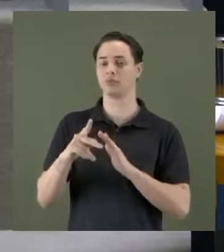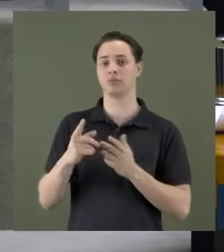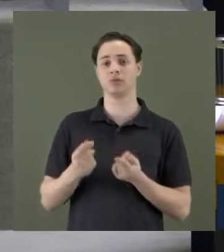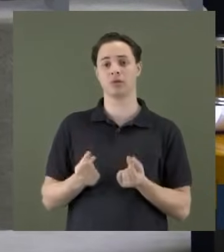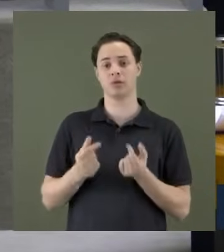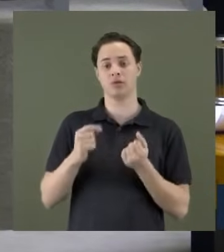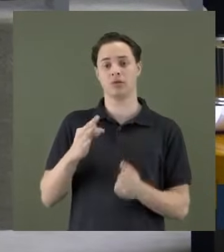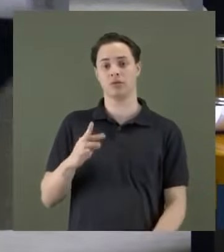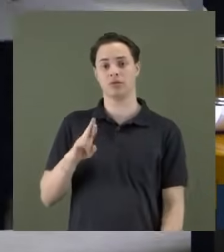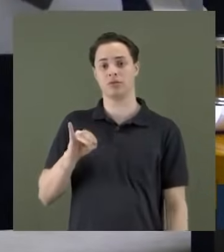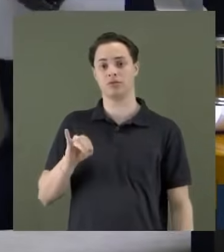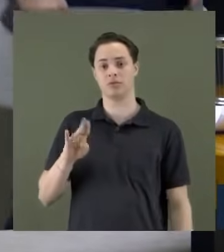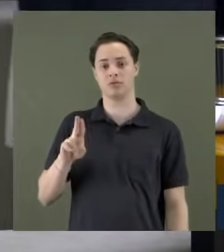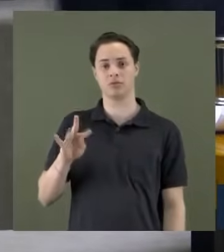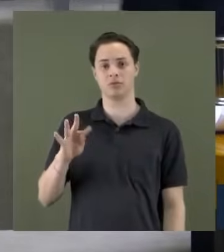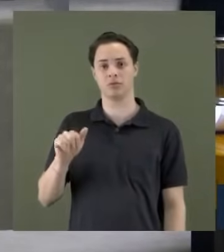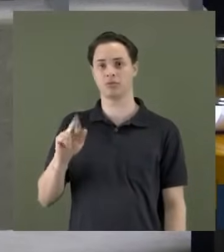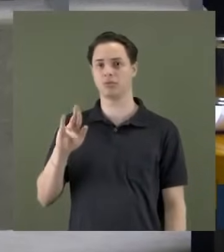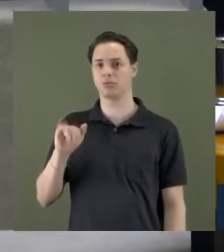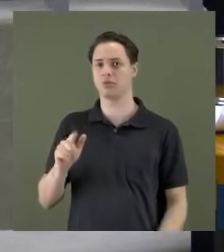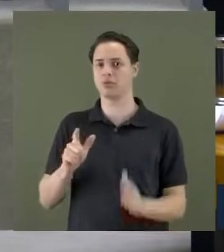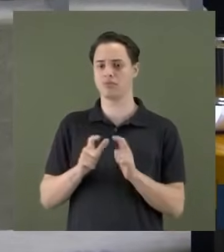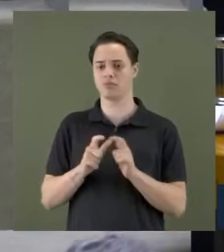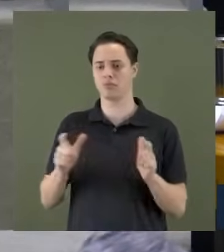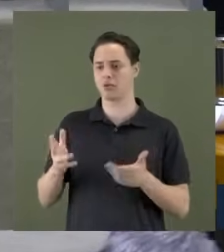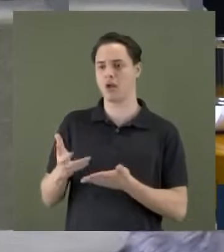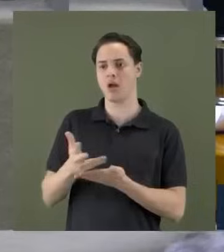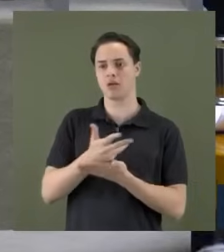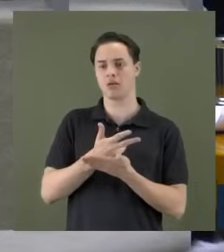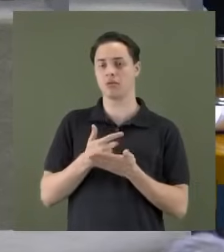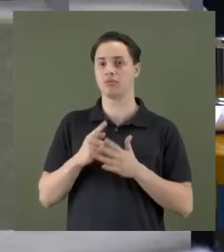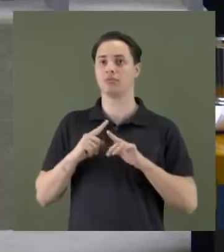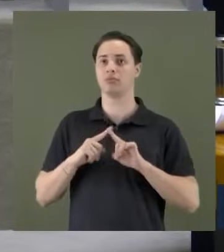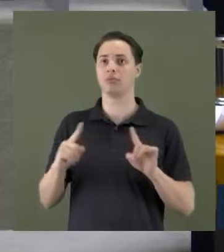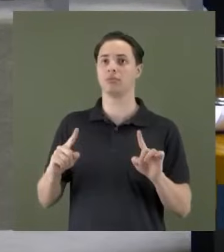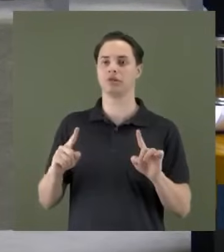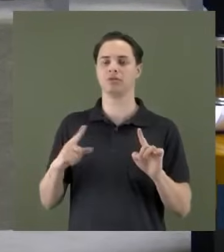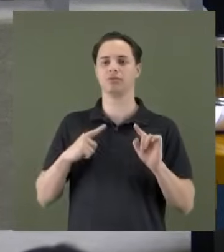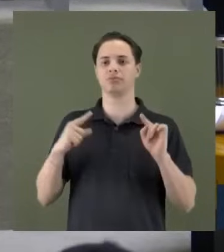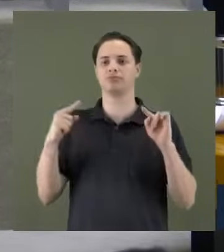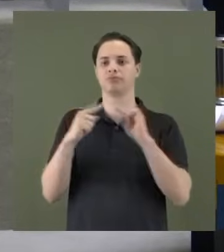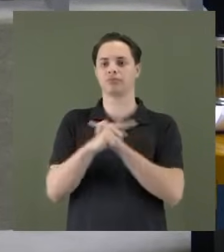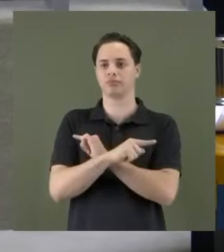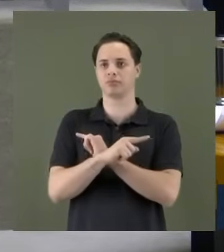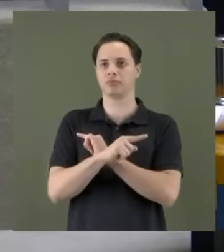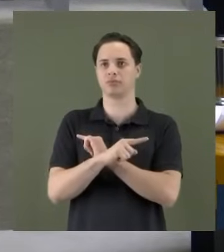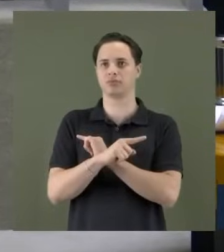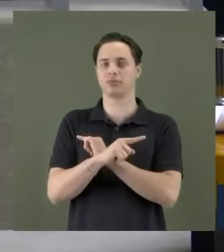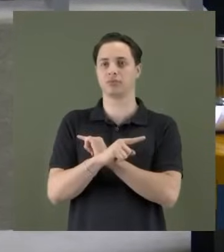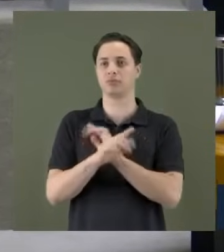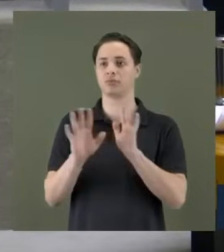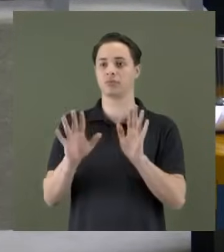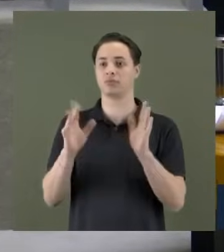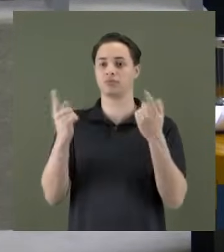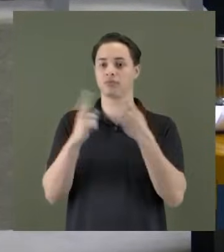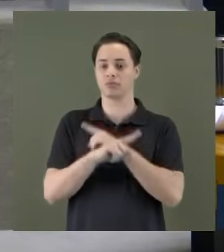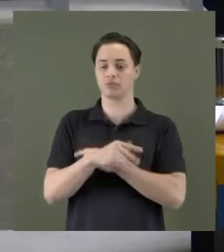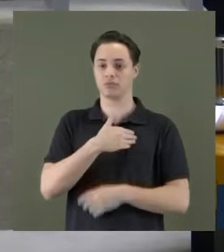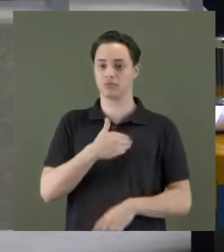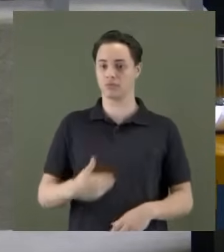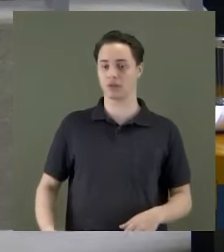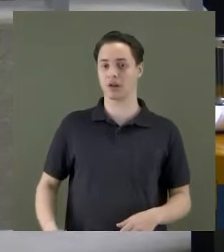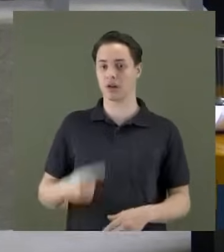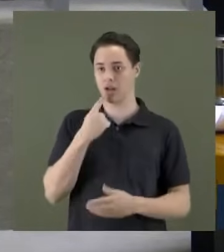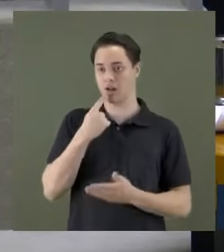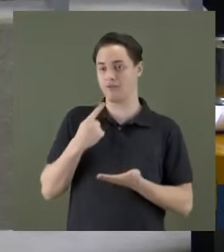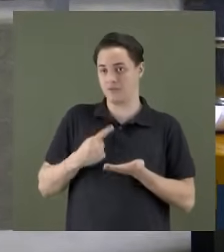tributária, do aumento da arrecadação, mas paradoxalmente, ao contrário do que este governo